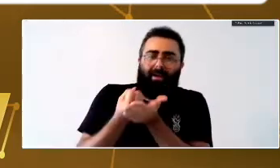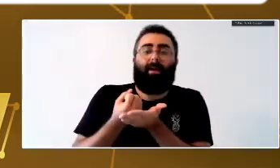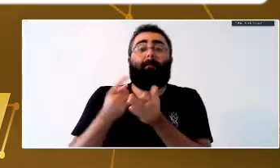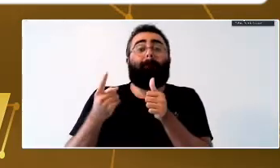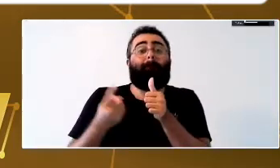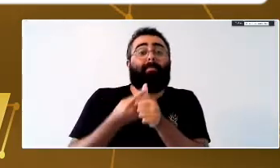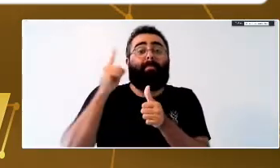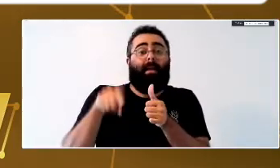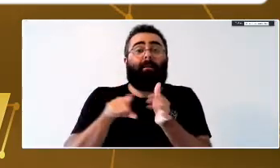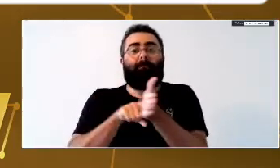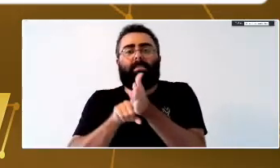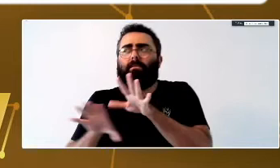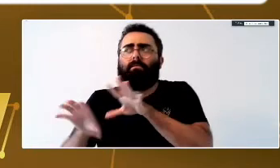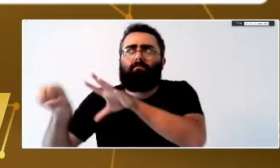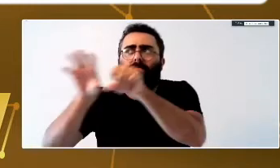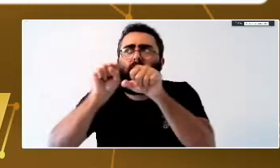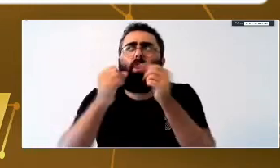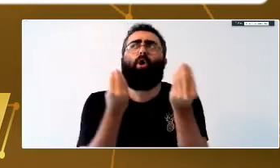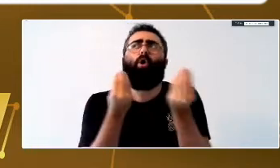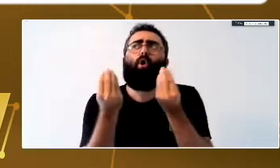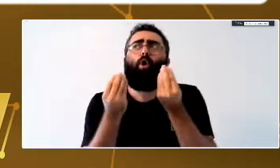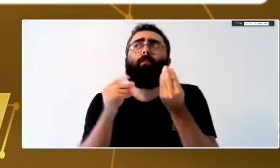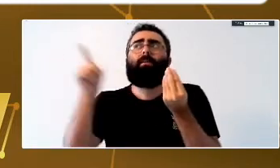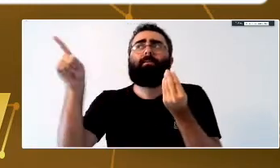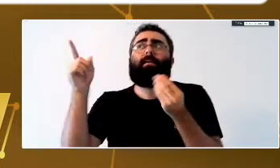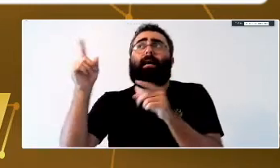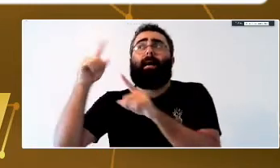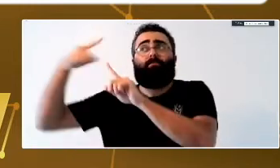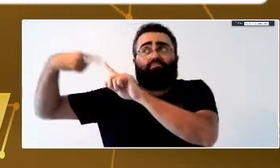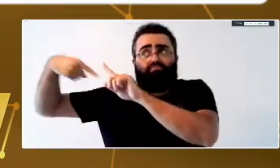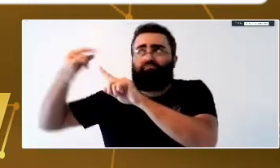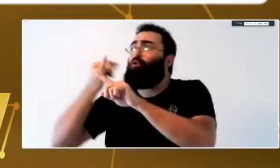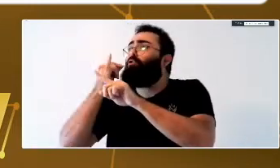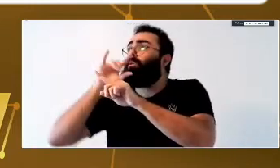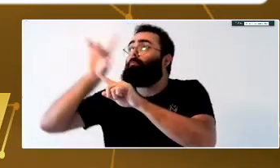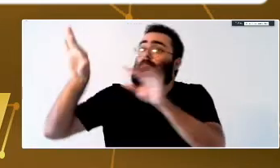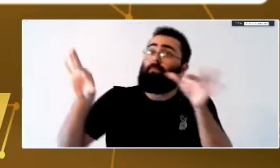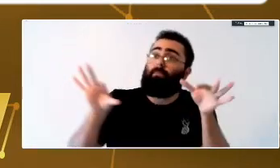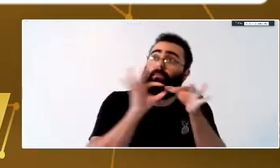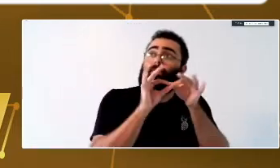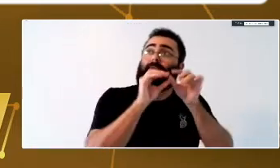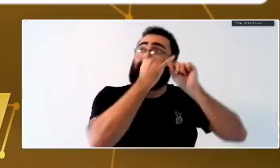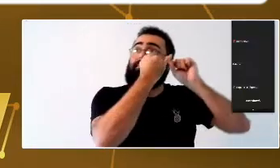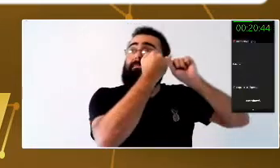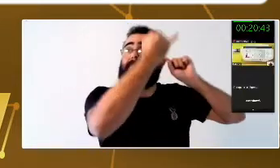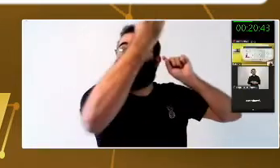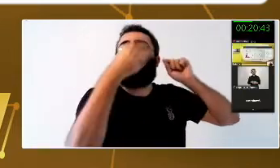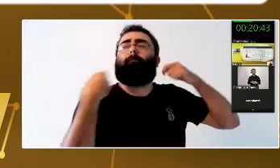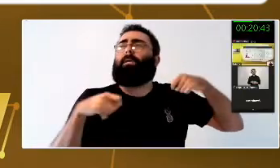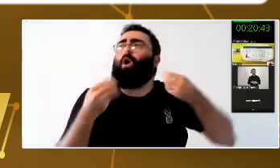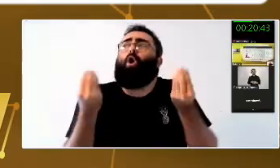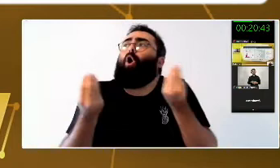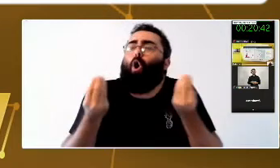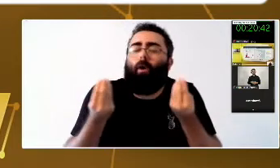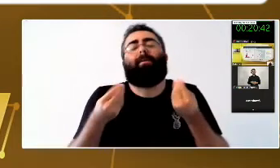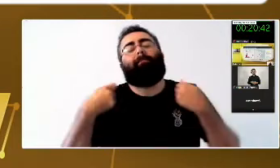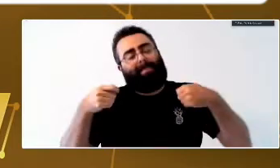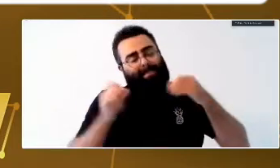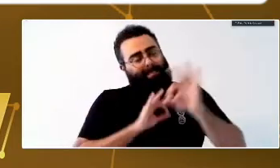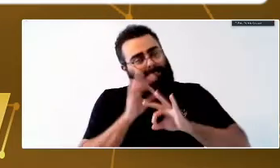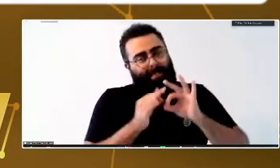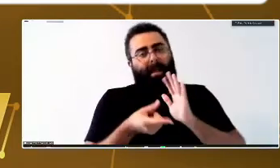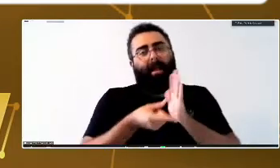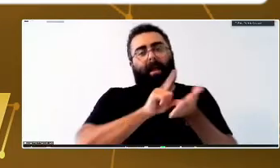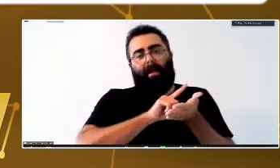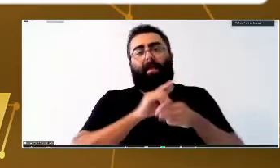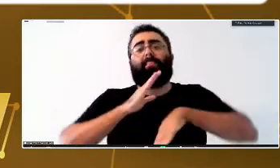desses parques com o sistema. Então, é muito importante a gente ter conhecimento do que está previsto, em que espaço de